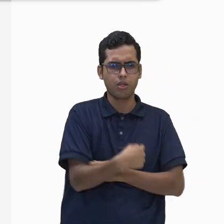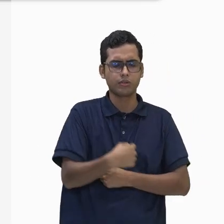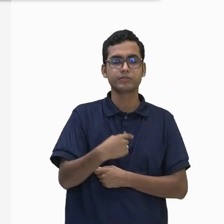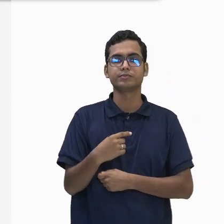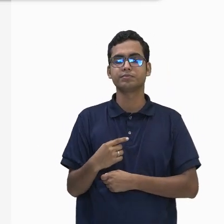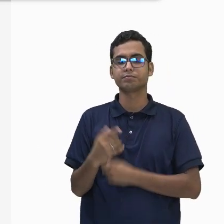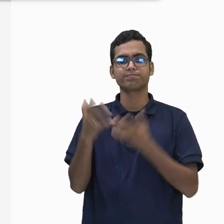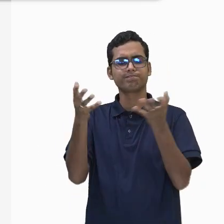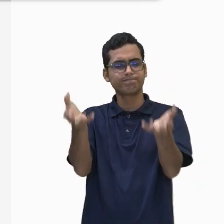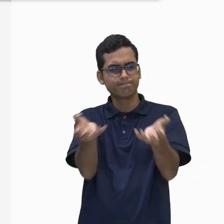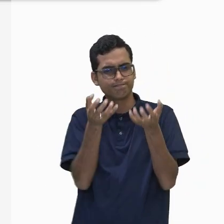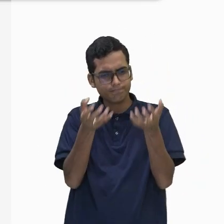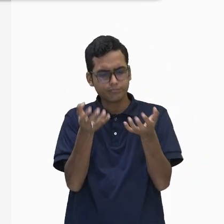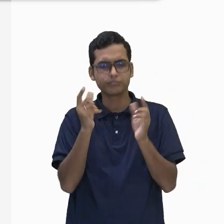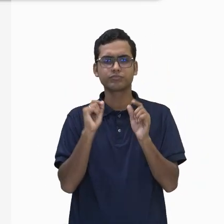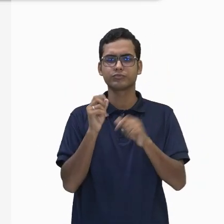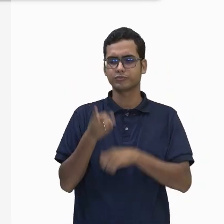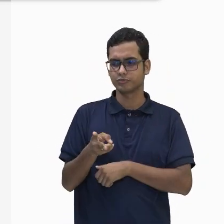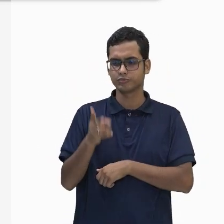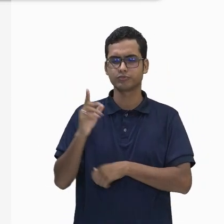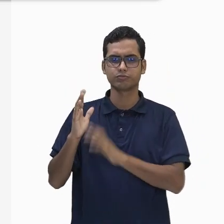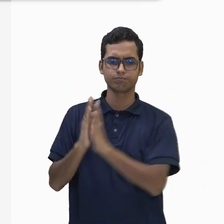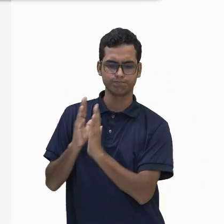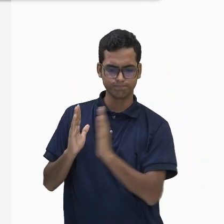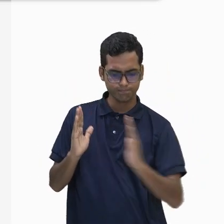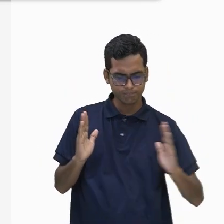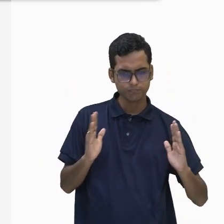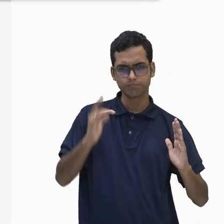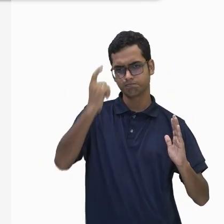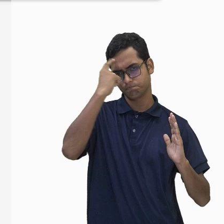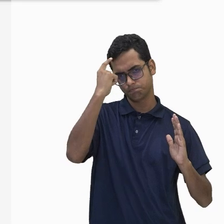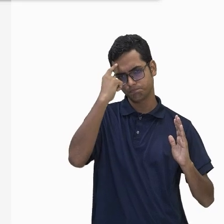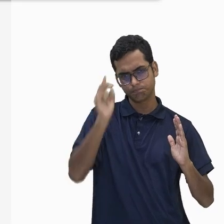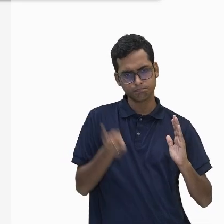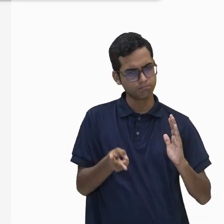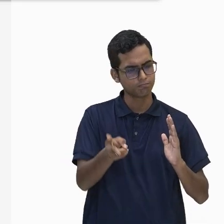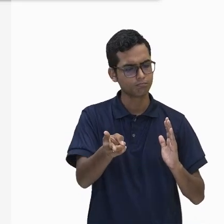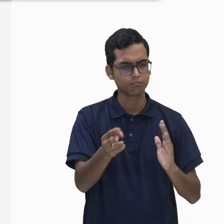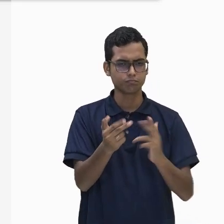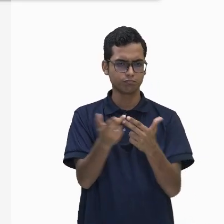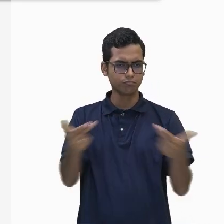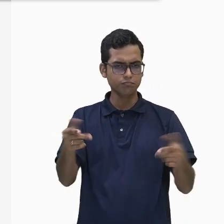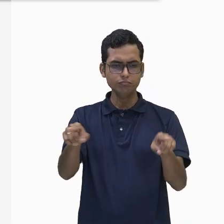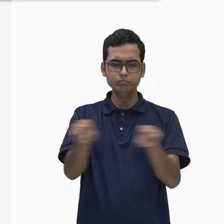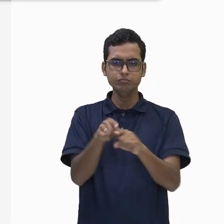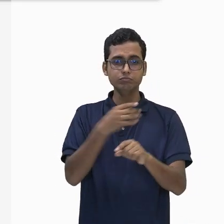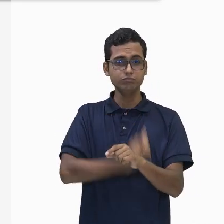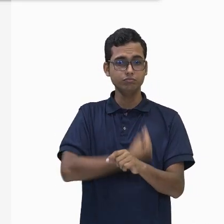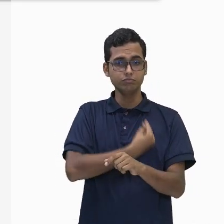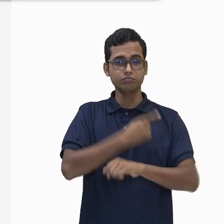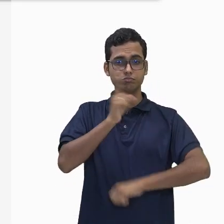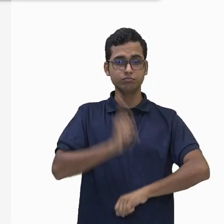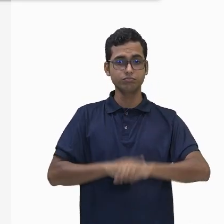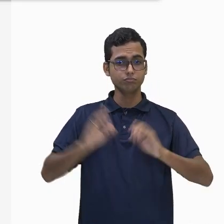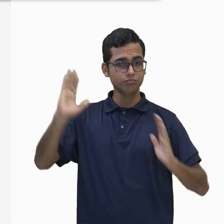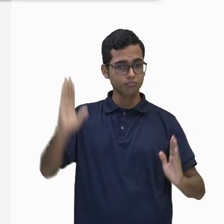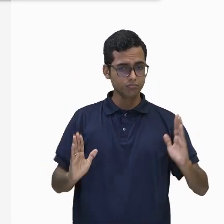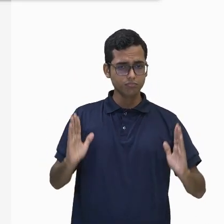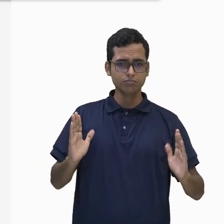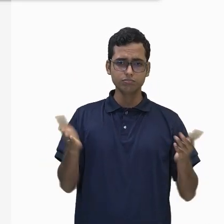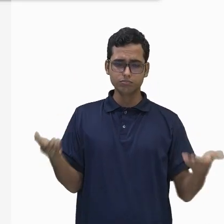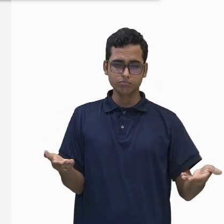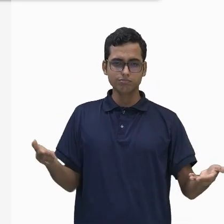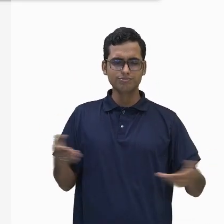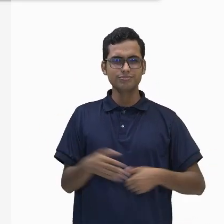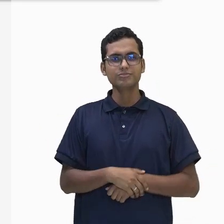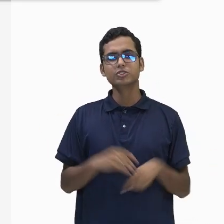seja outra coisa diferente do que é. É aquela ideia, né? Se eu vivo esse momento, se eu estou nesse momento, então